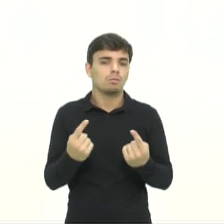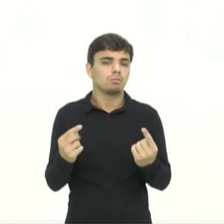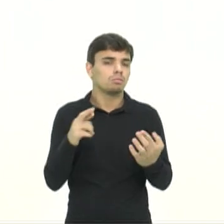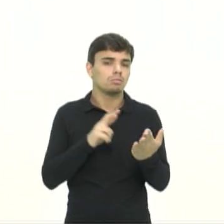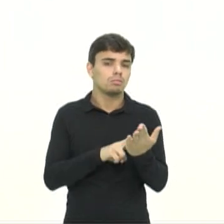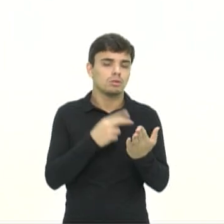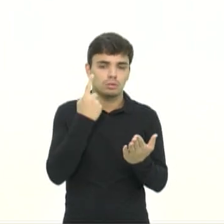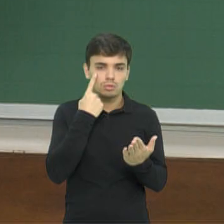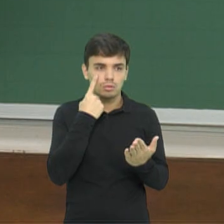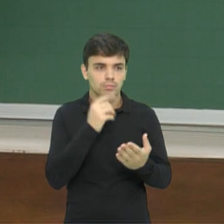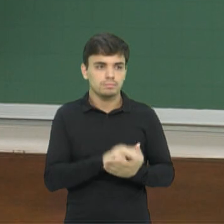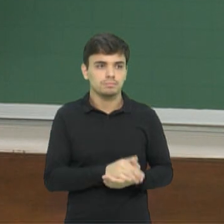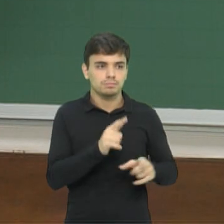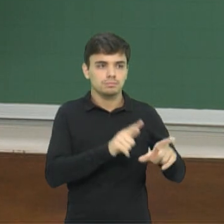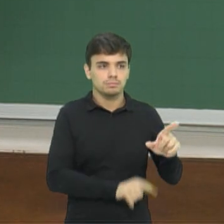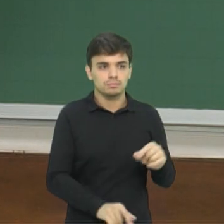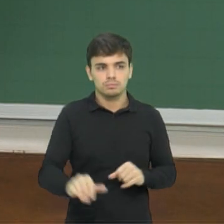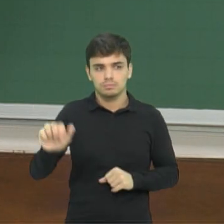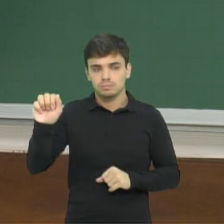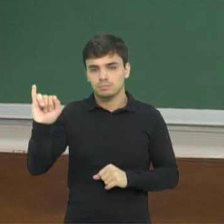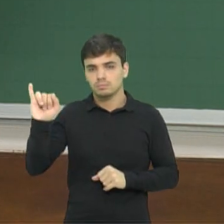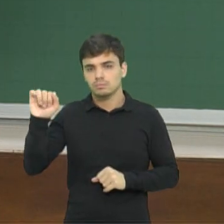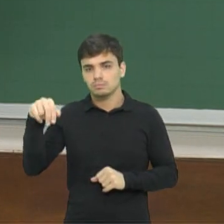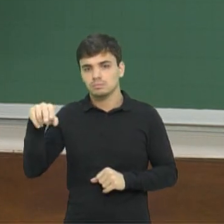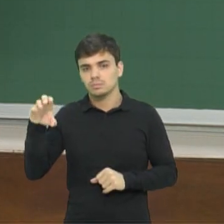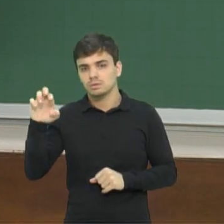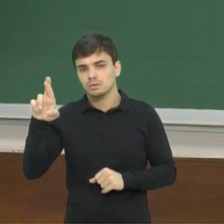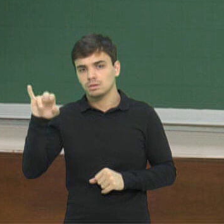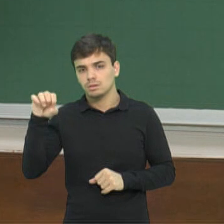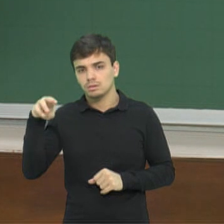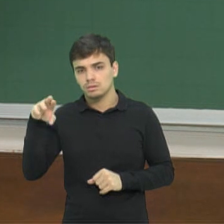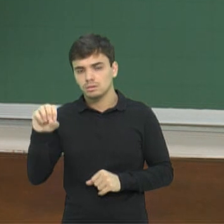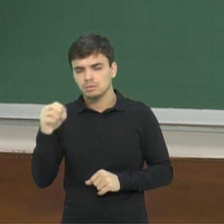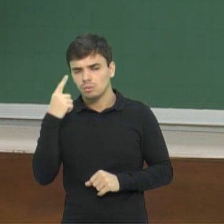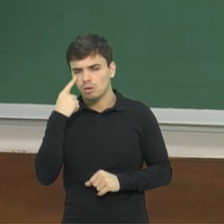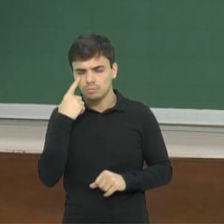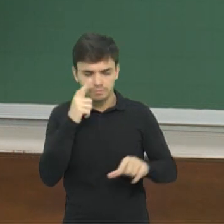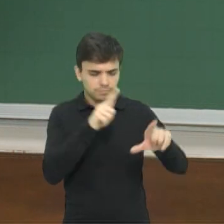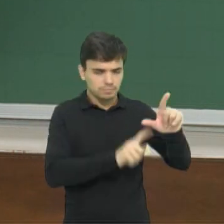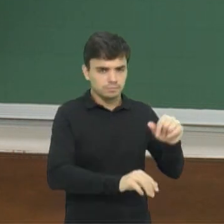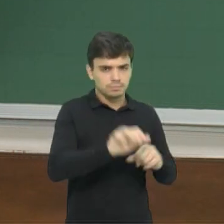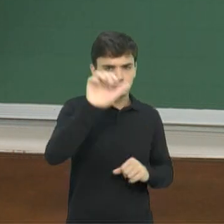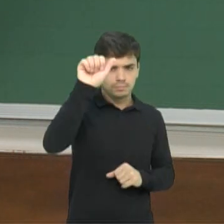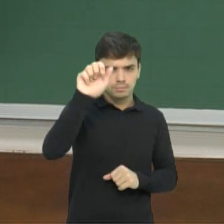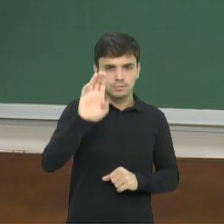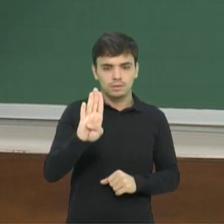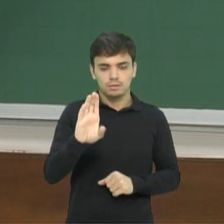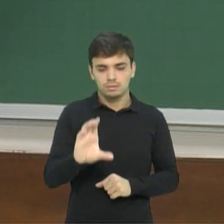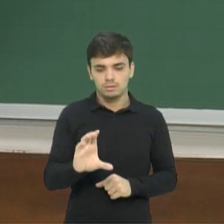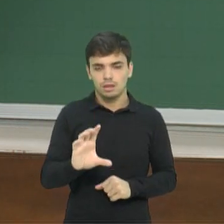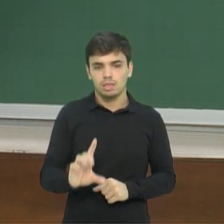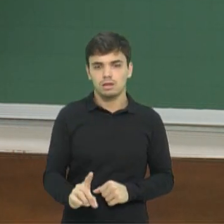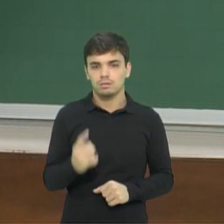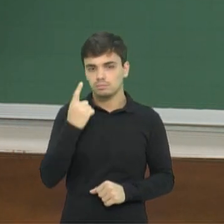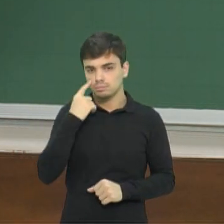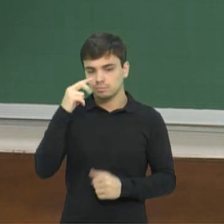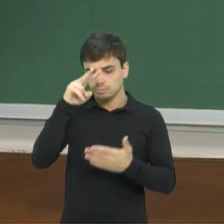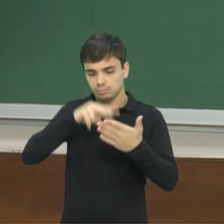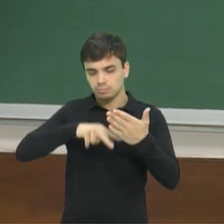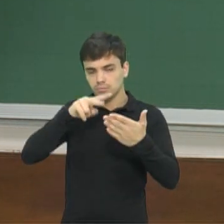o inquilinismo. Letra B, o amensalismo. Letra C, o comensalismo. Ou letra D,